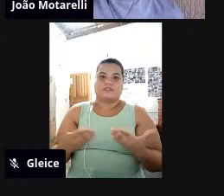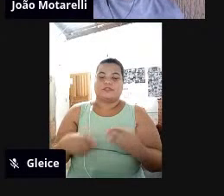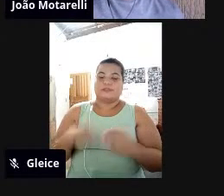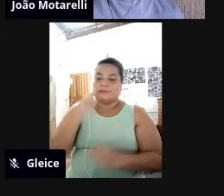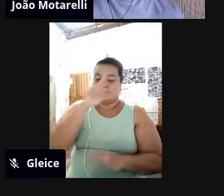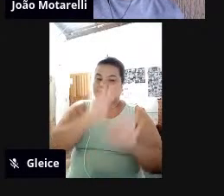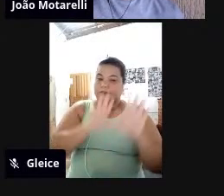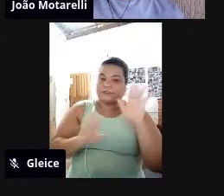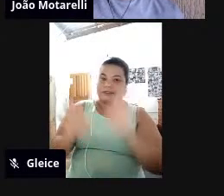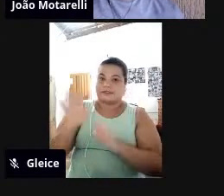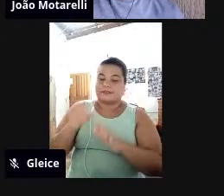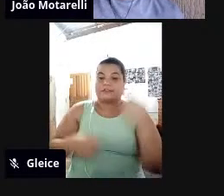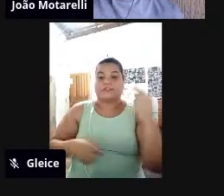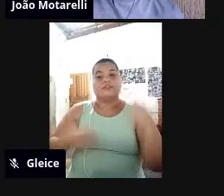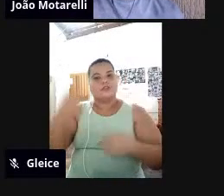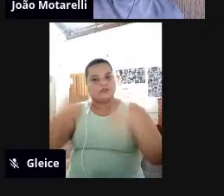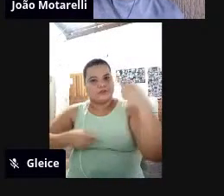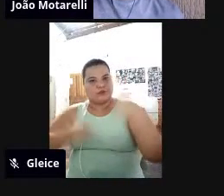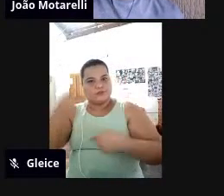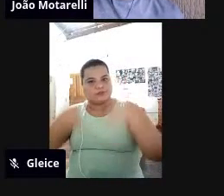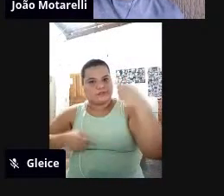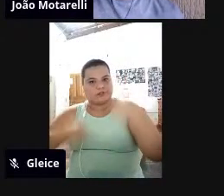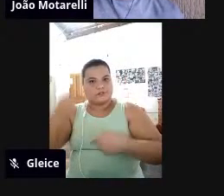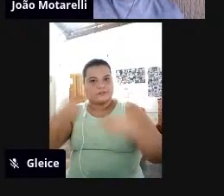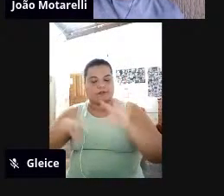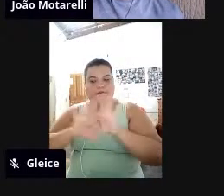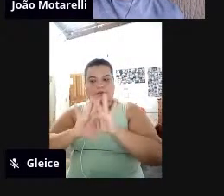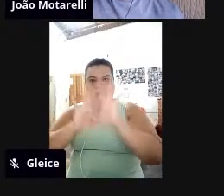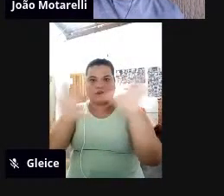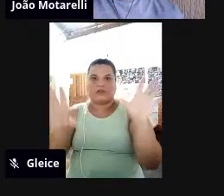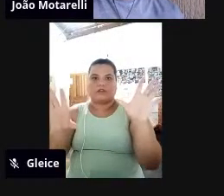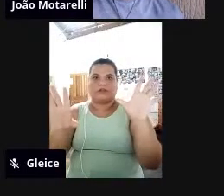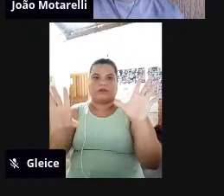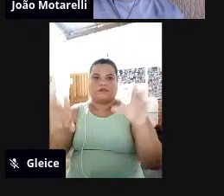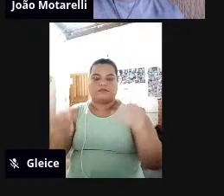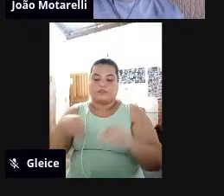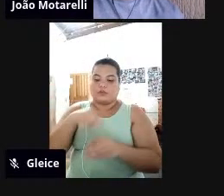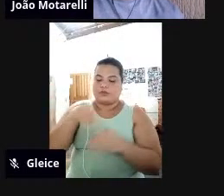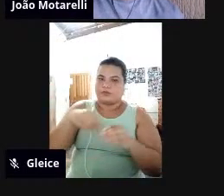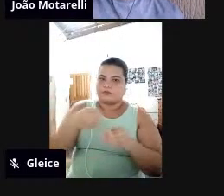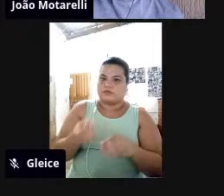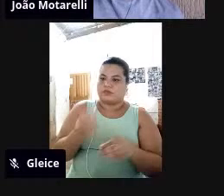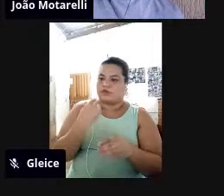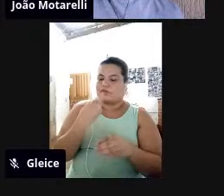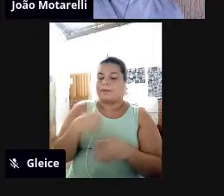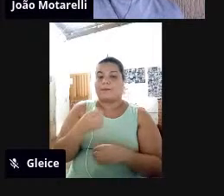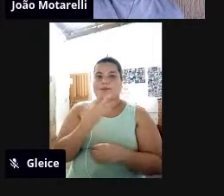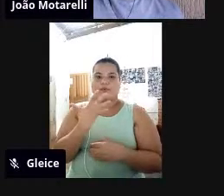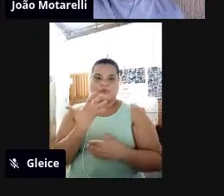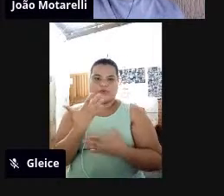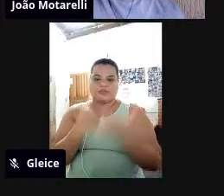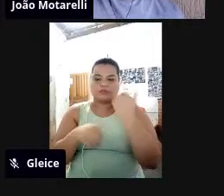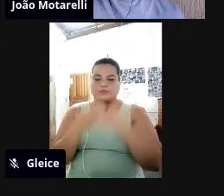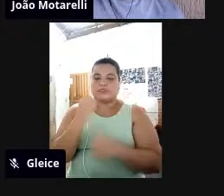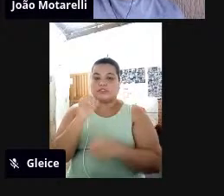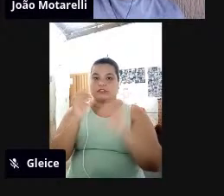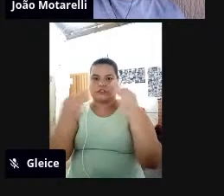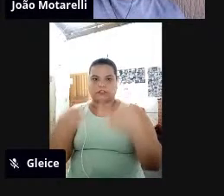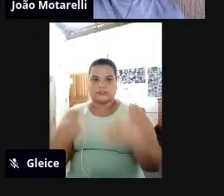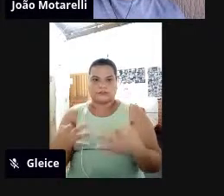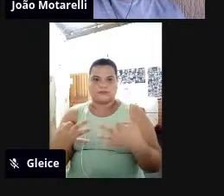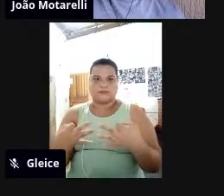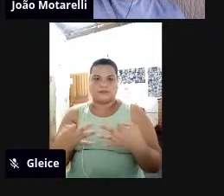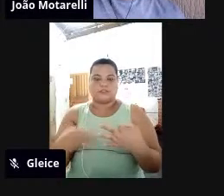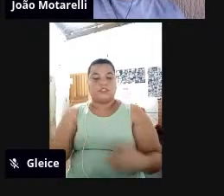diálogo aberto com os atletas sobre a importância de uma boa nutrição e de se manter sem lesão para a performance atlética ótima, reconheça que a composição